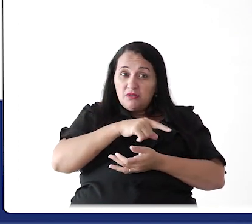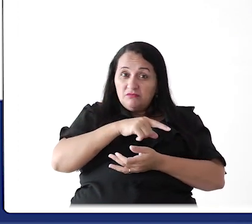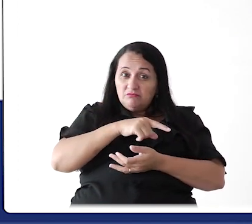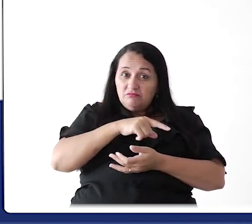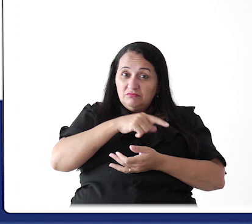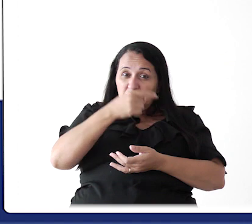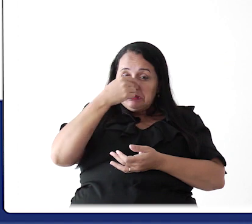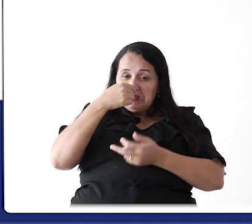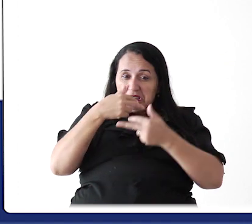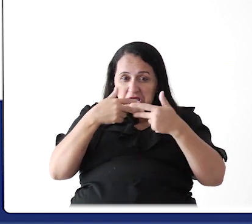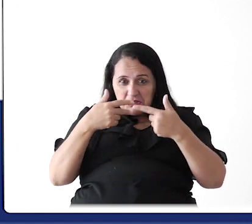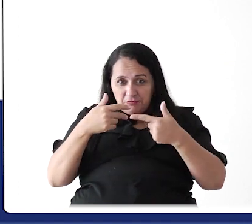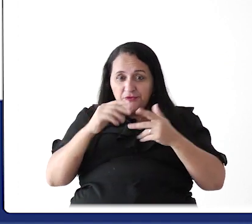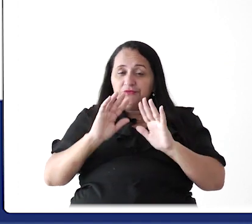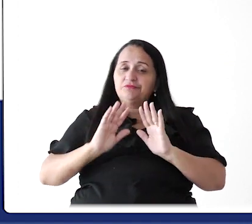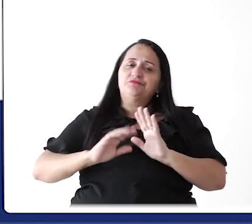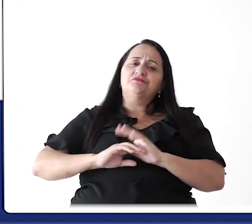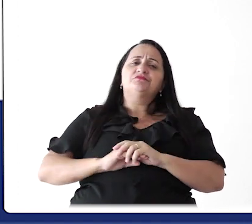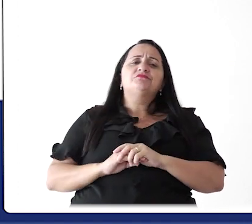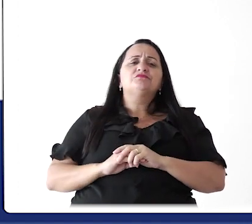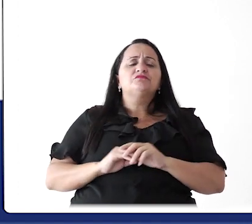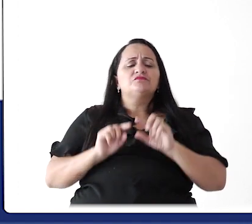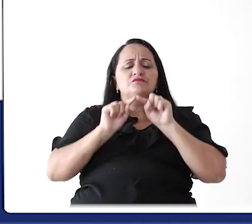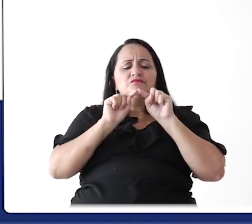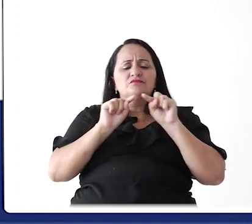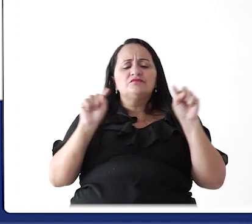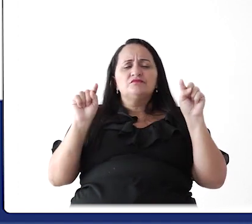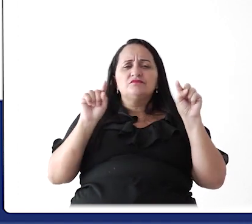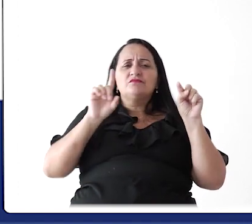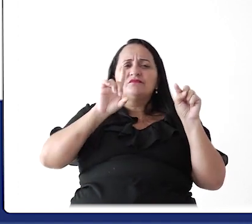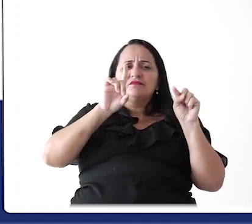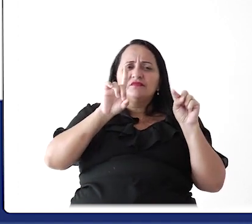expressão sublinhada, né? Esse